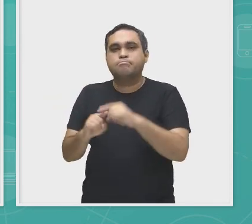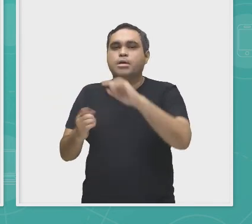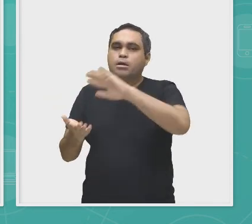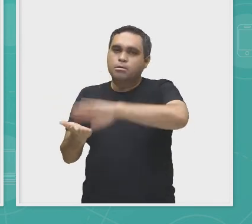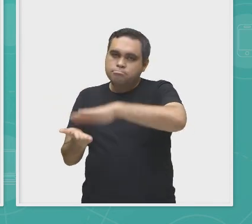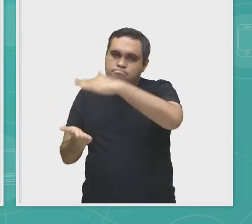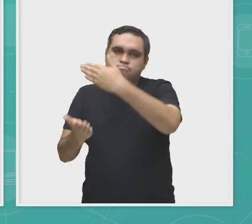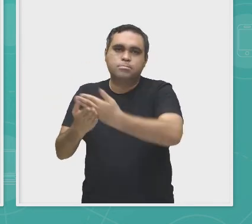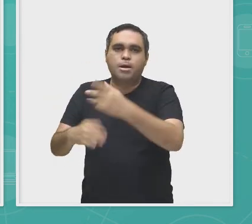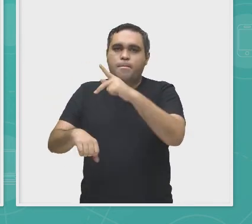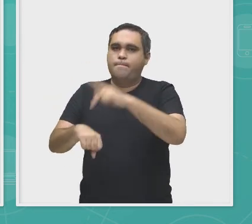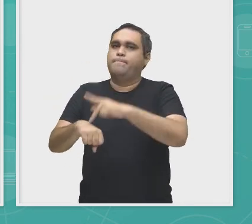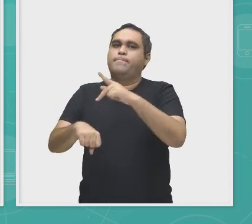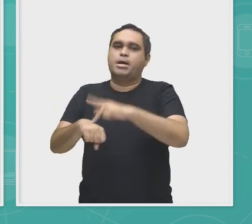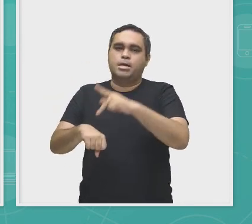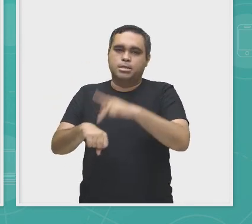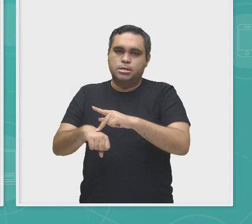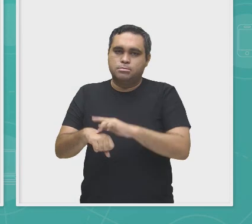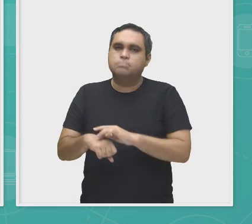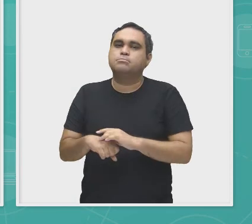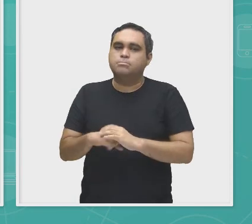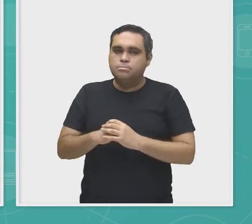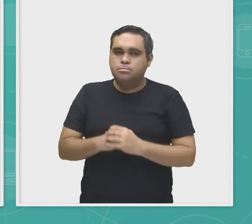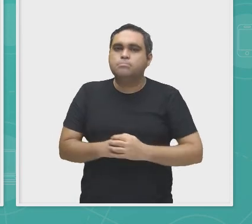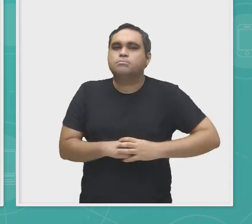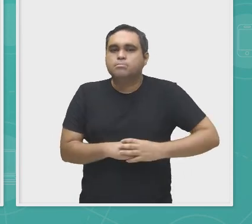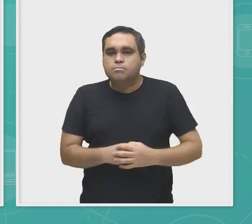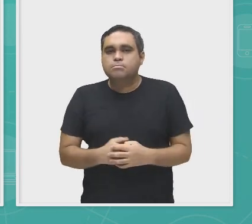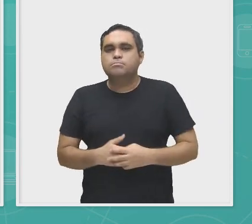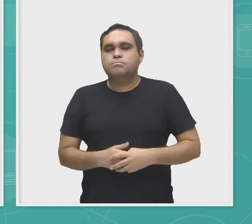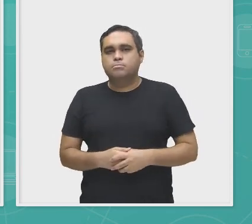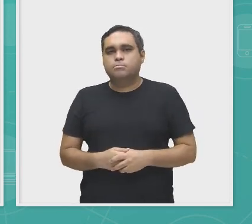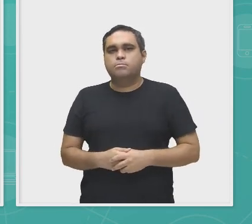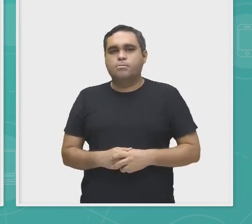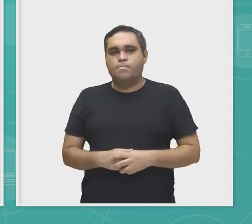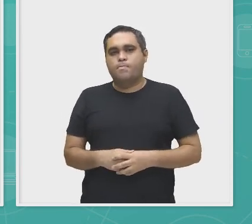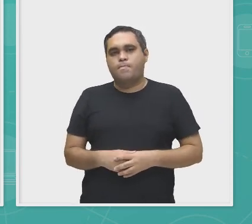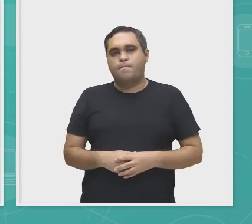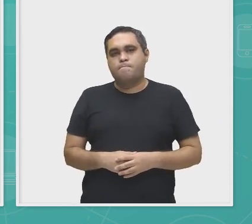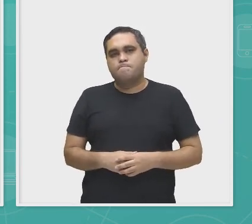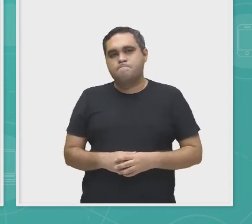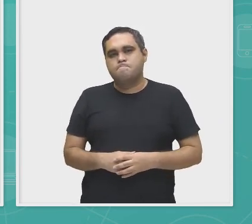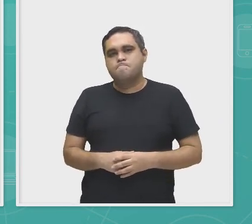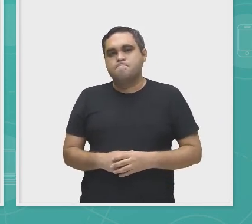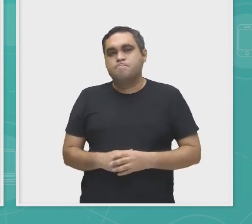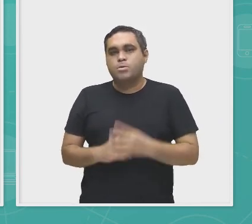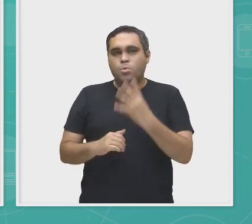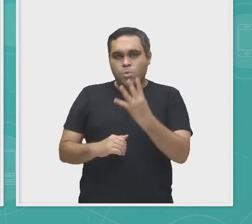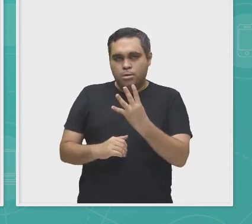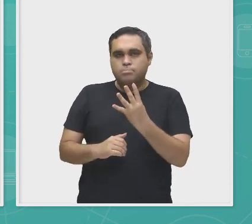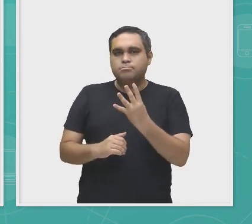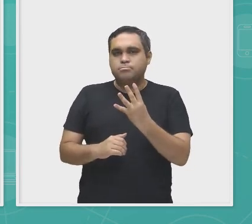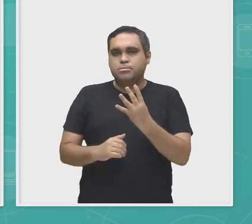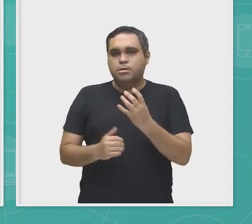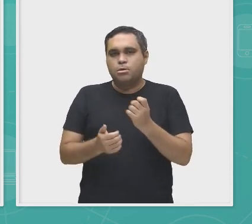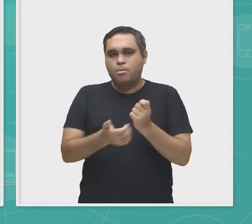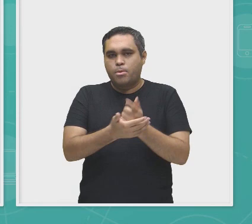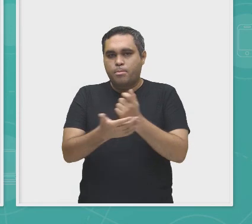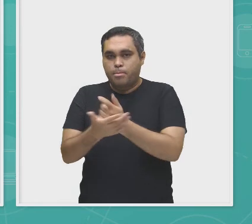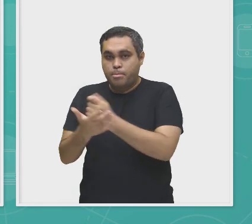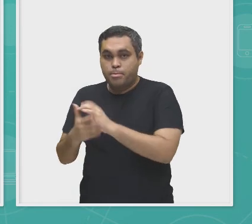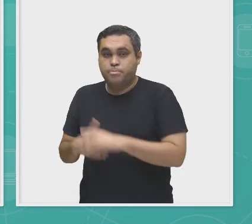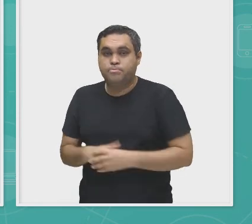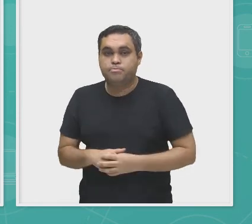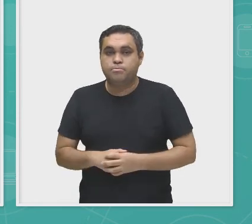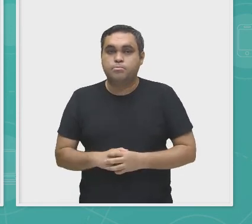areia, R$ 180 e uma carrada de seixo por R$ 600. Então, como nós temos aqui uma expressão numérica, primeiro